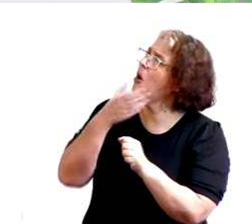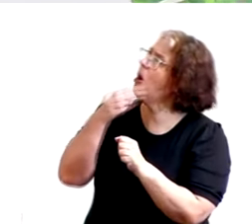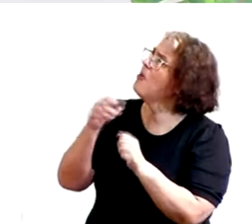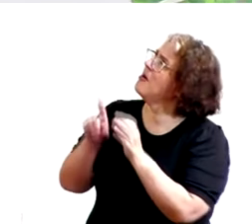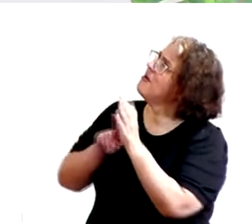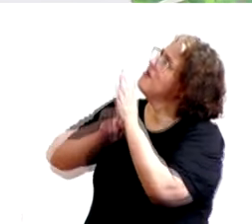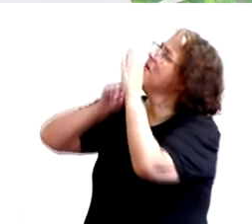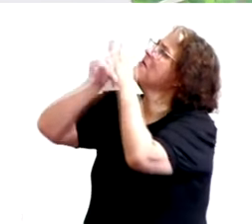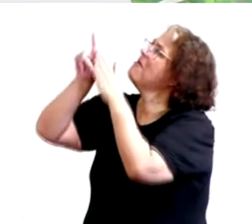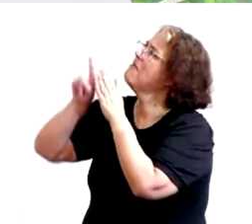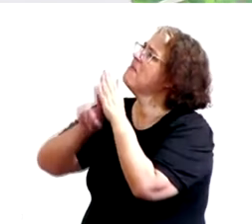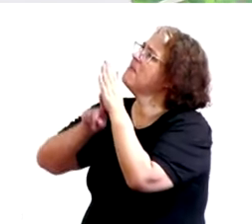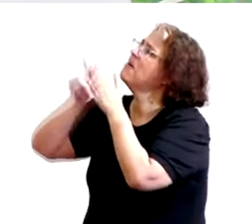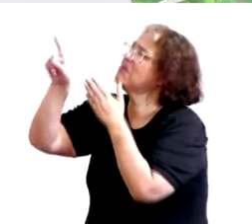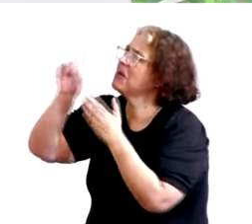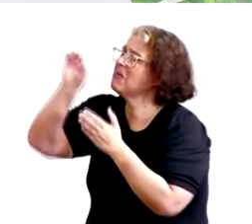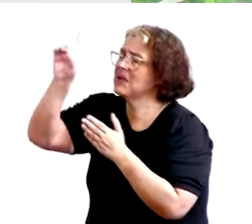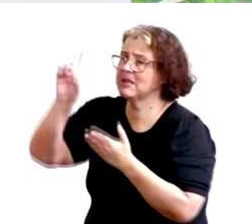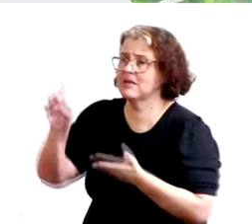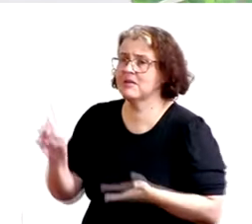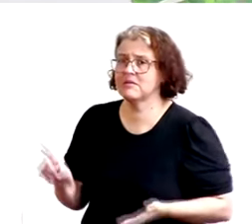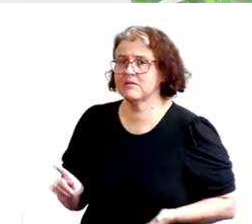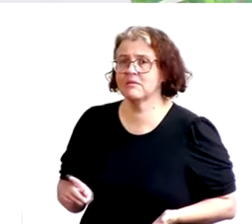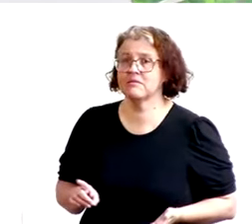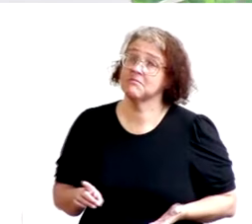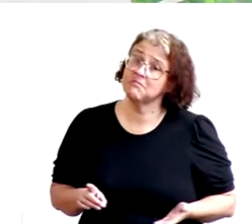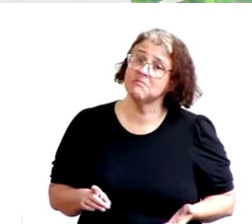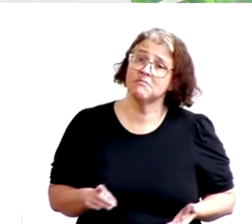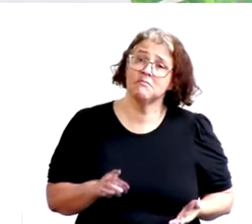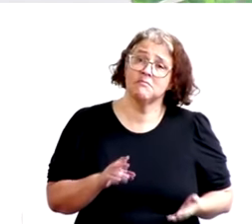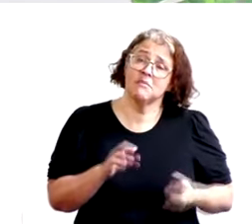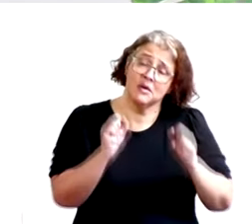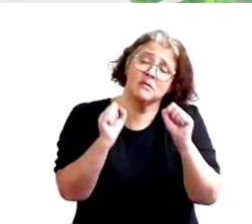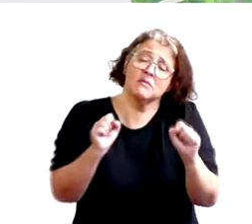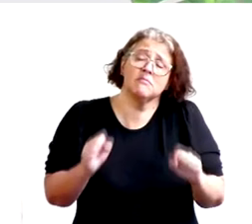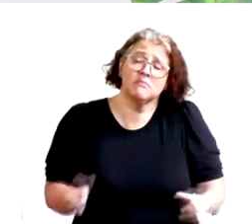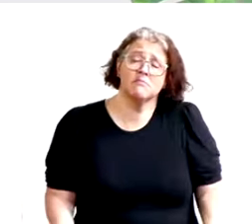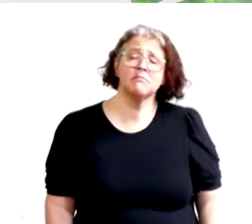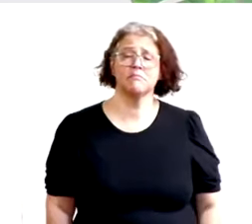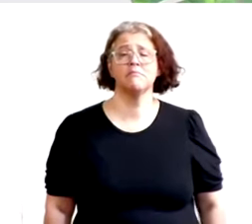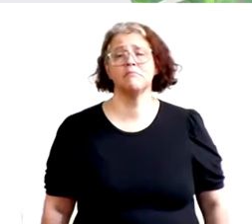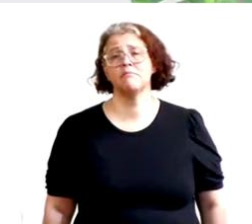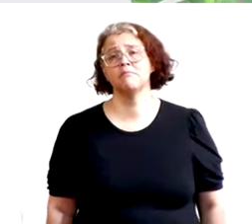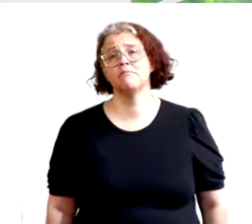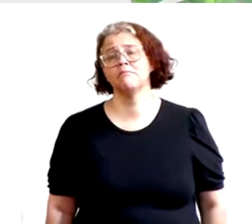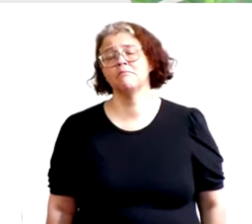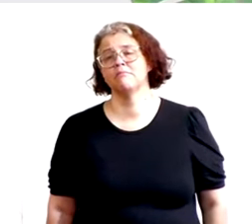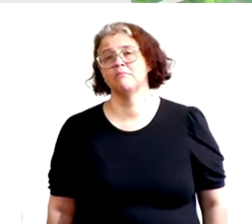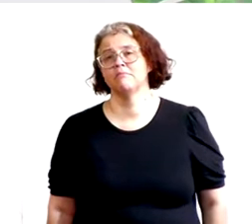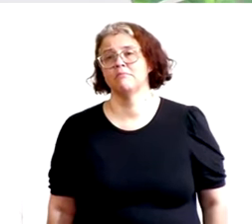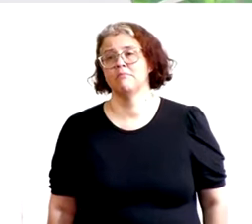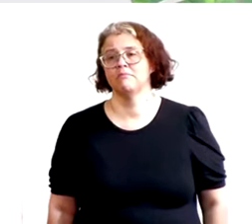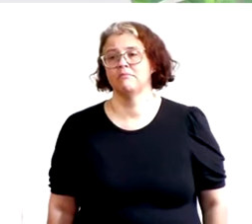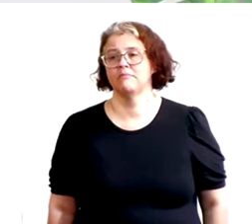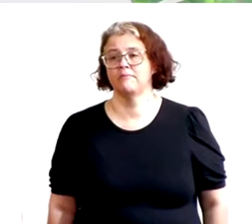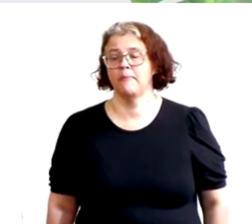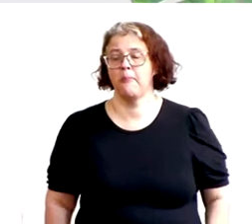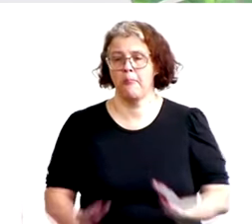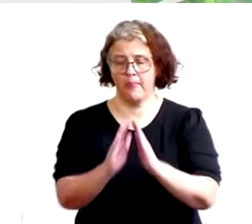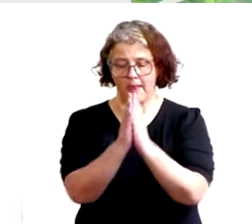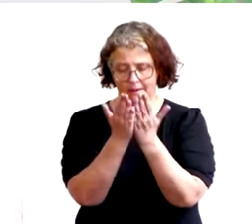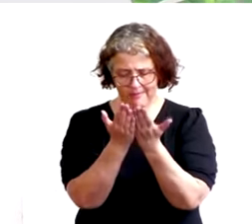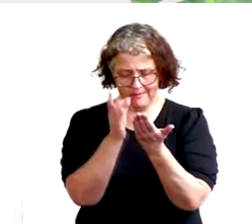nível a minha resposta é sim essas perguntas estão na Bíblia de uma forma muito